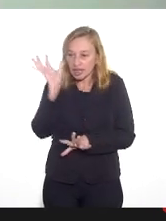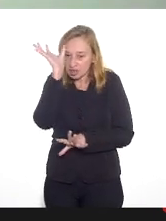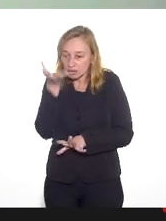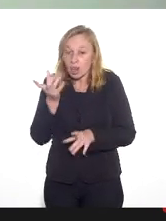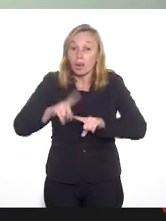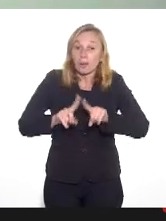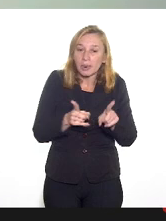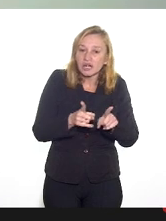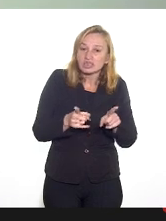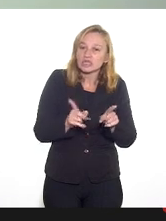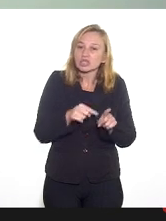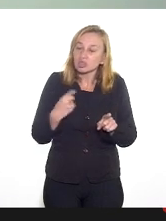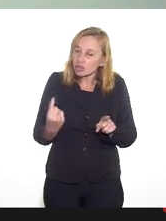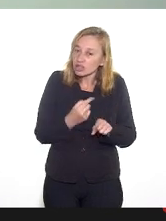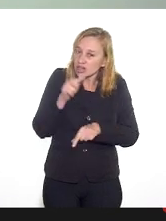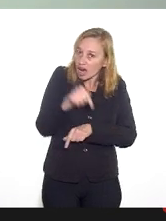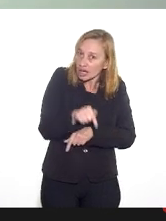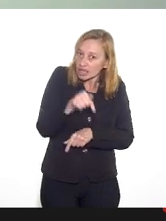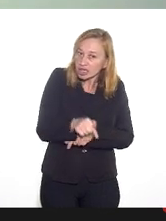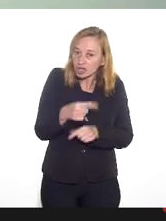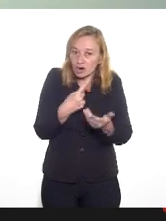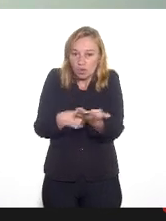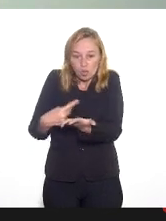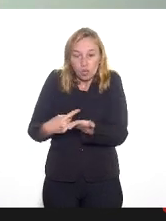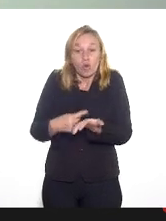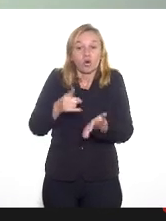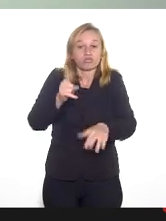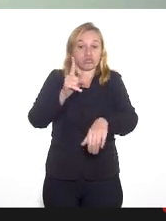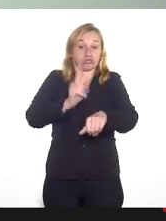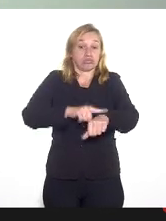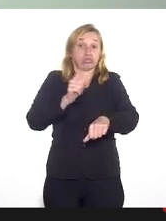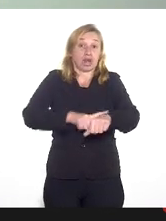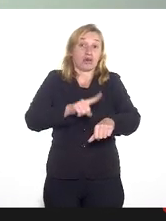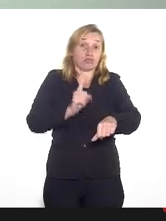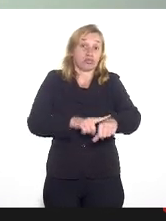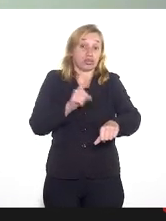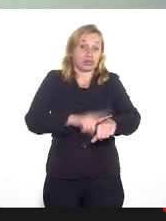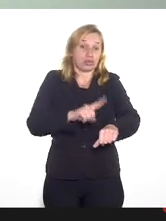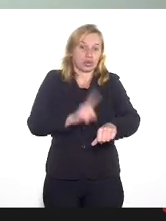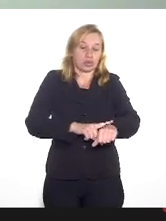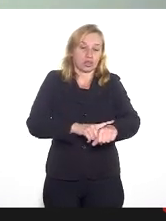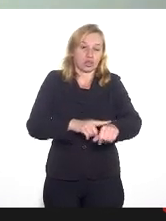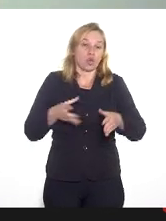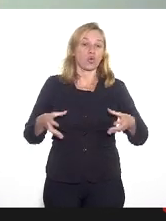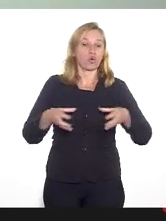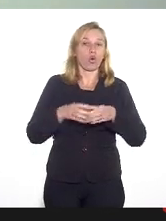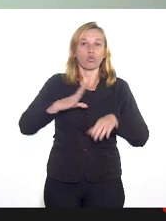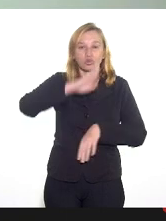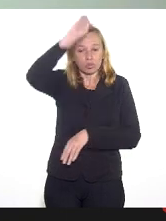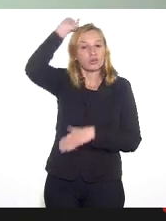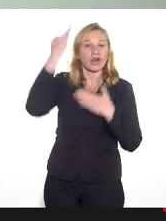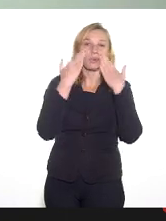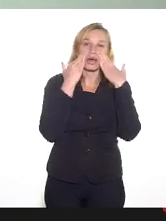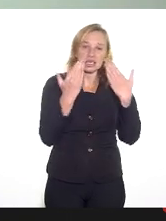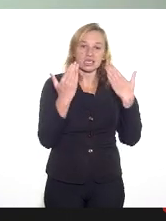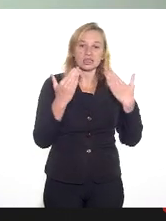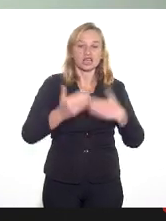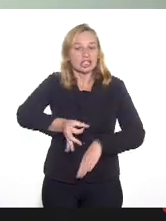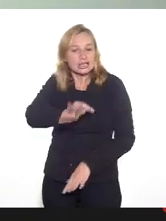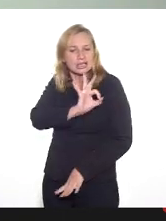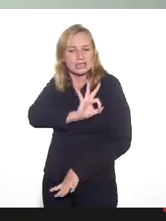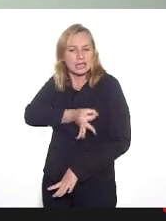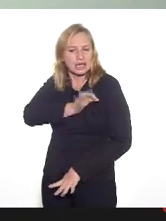gente estabelecesse aqui, né, um prazo para que o Corpo de Bombeiros apresentasse de